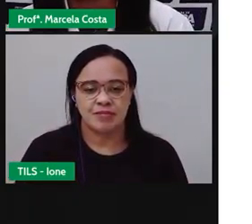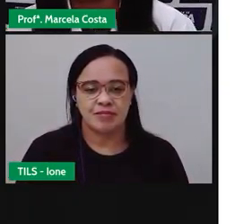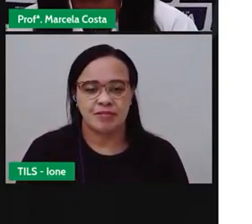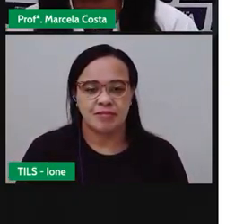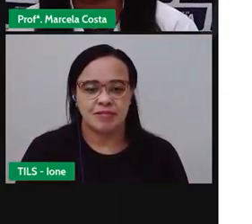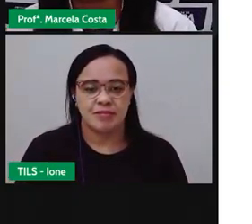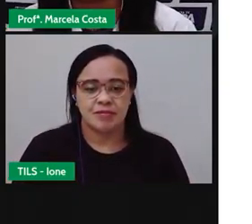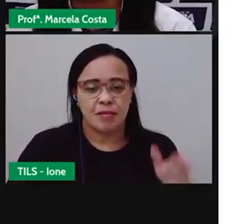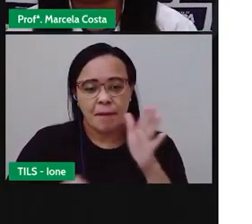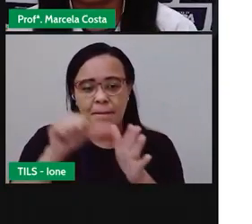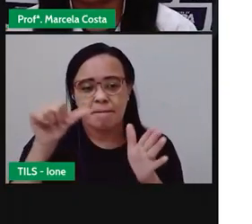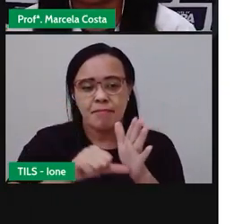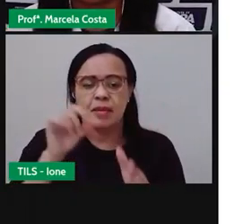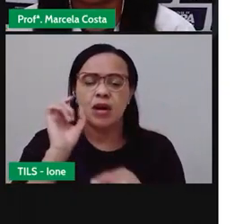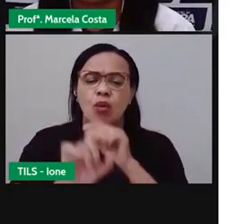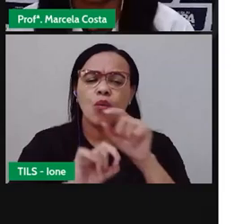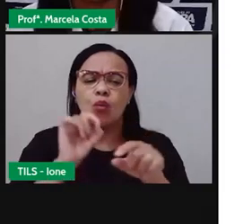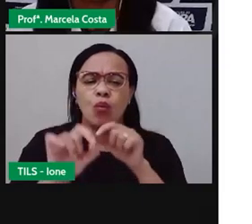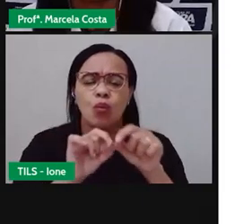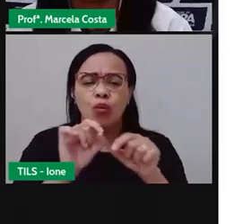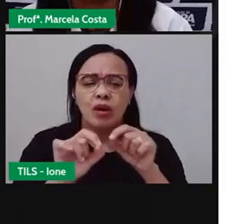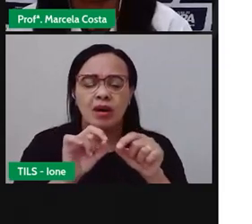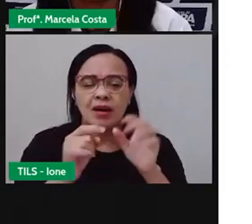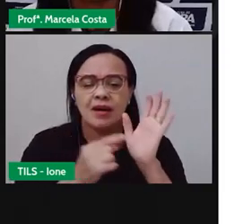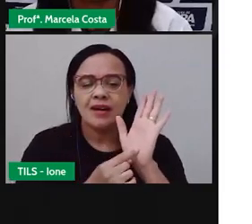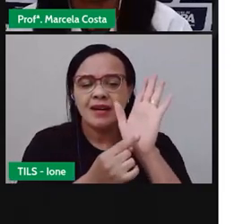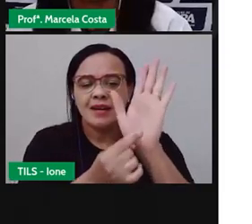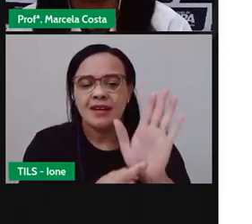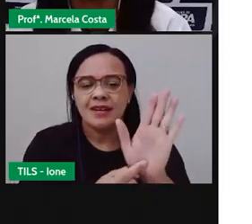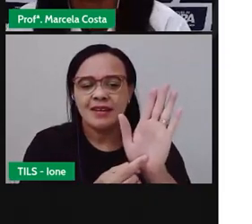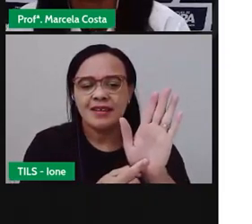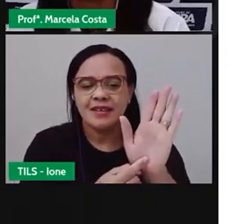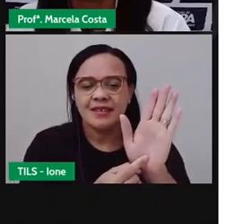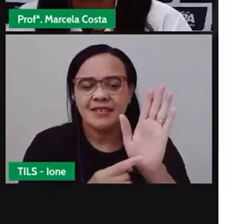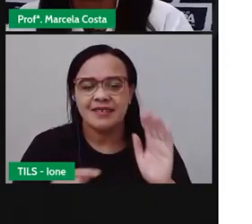essa primeira imagem aqui está representando?